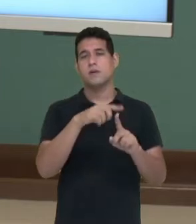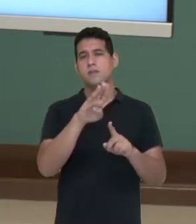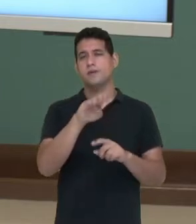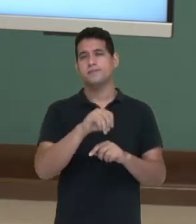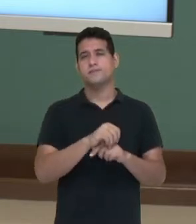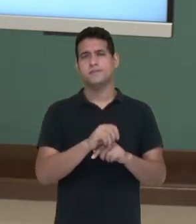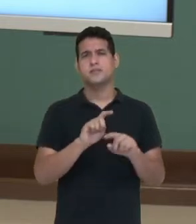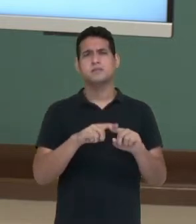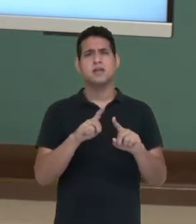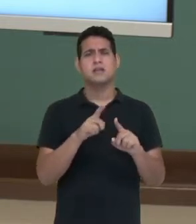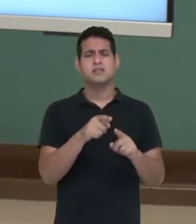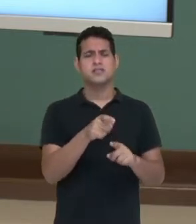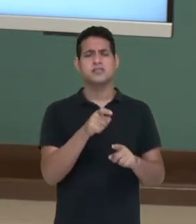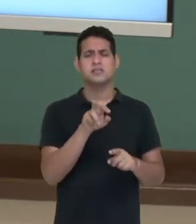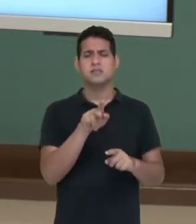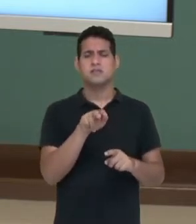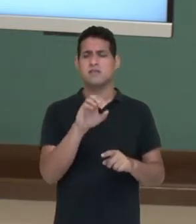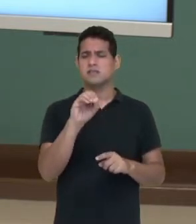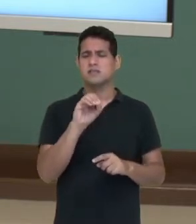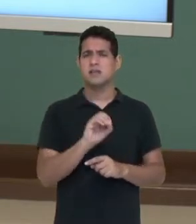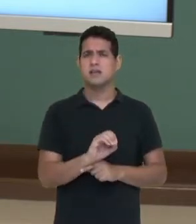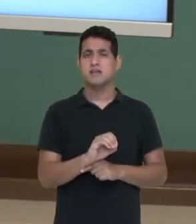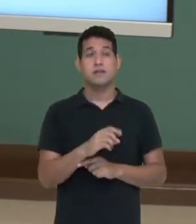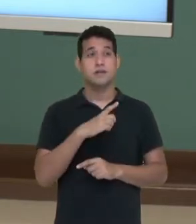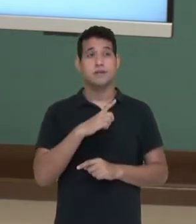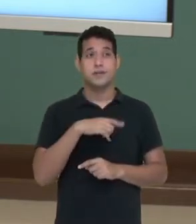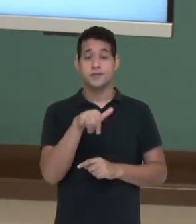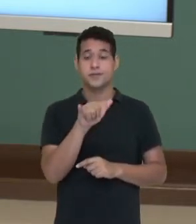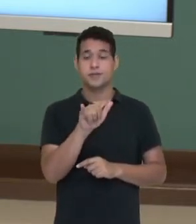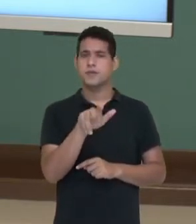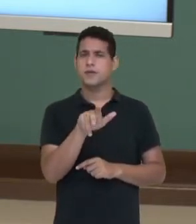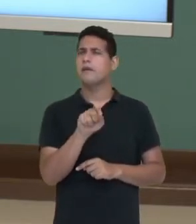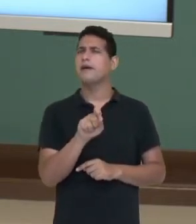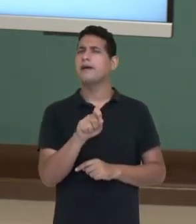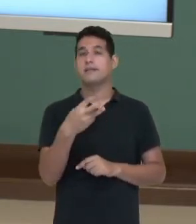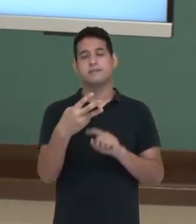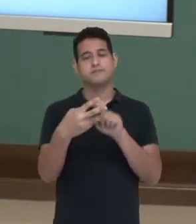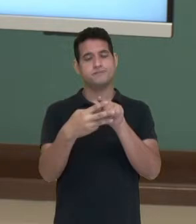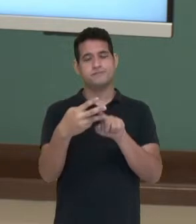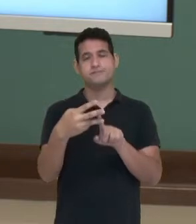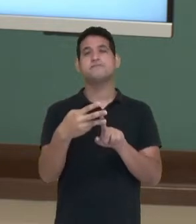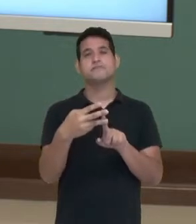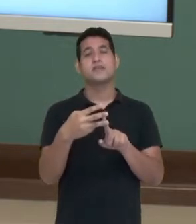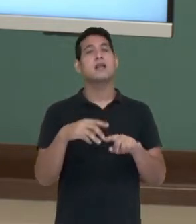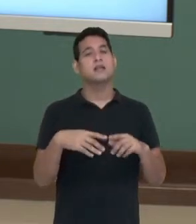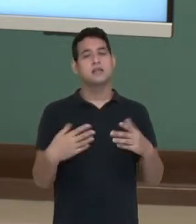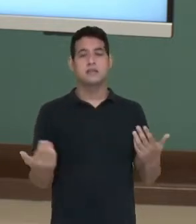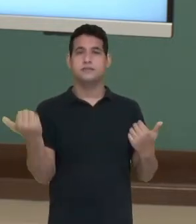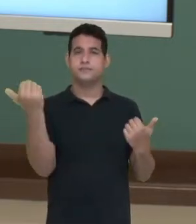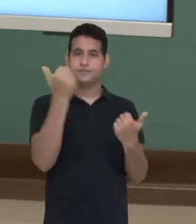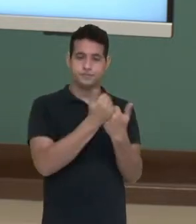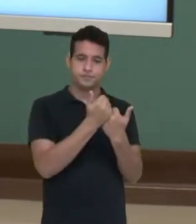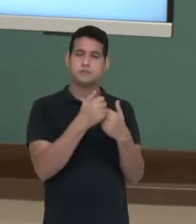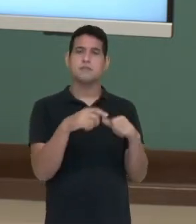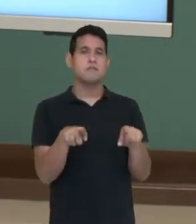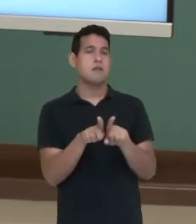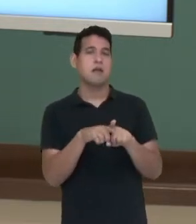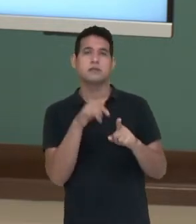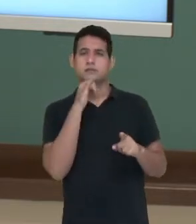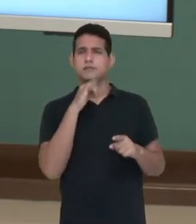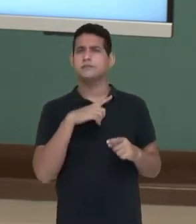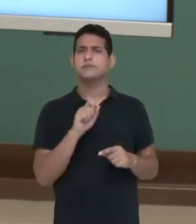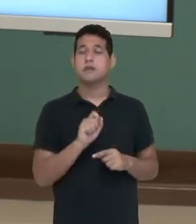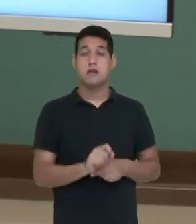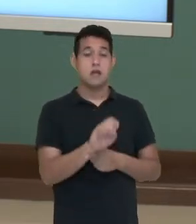b. E para x igual a 0, eu tenho y igual a 3. Então, substituindo na função, gente, eu